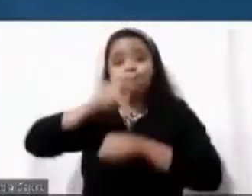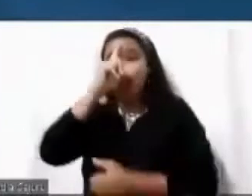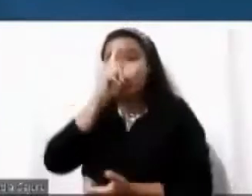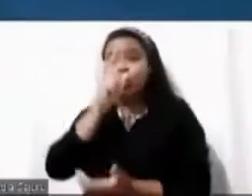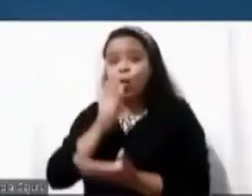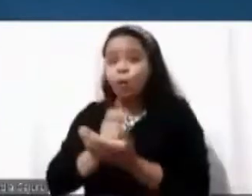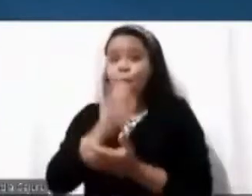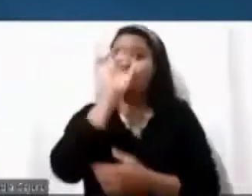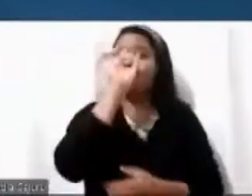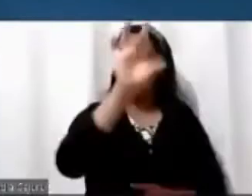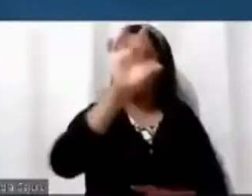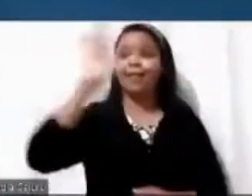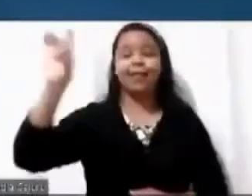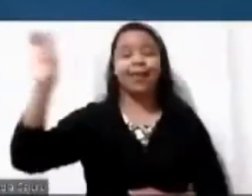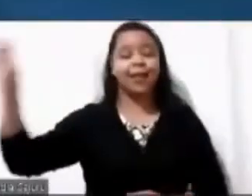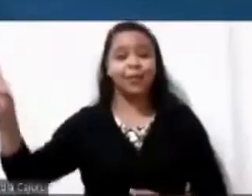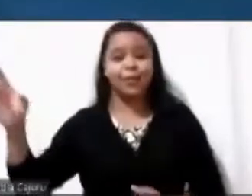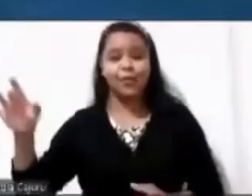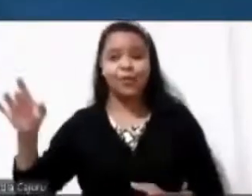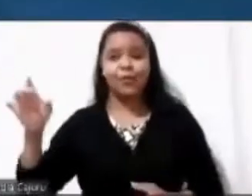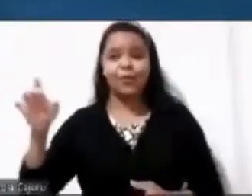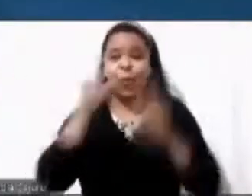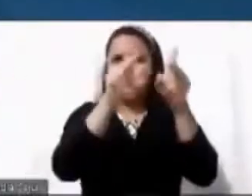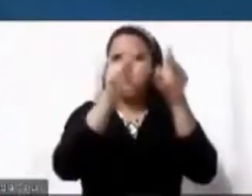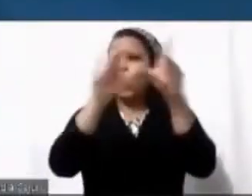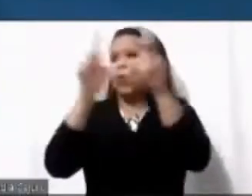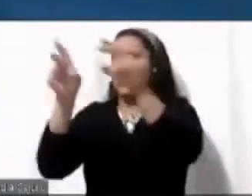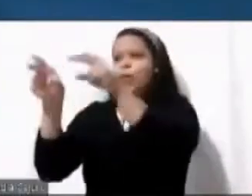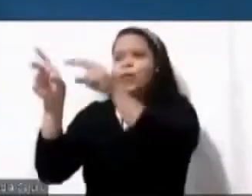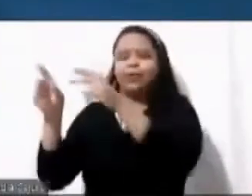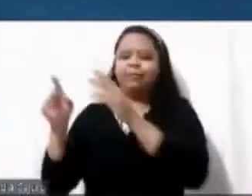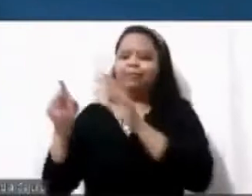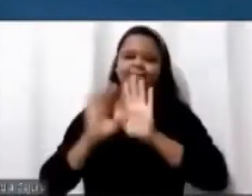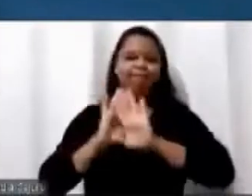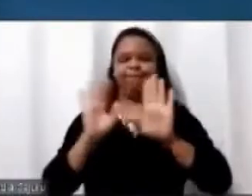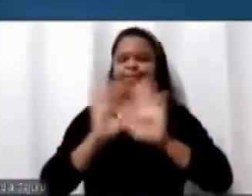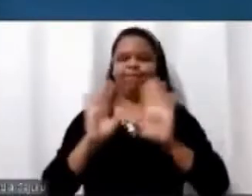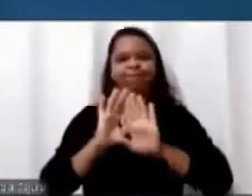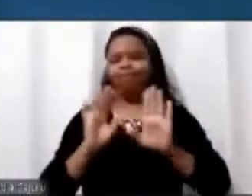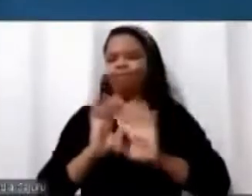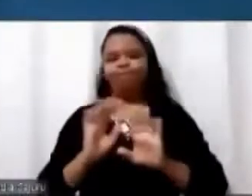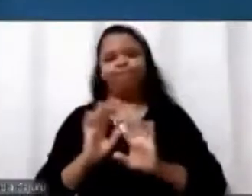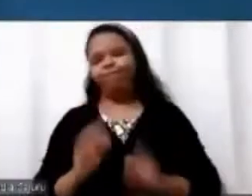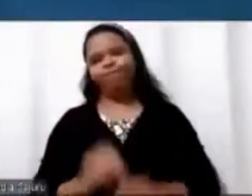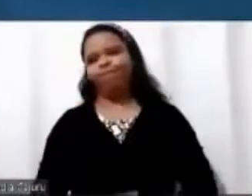daquele formulário não está de acordo com uma convicção, algo fundamental, fulcral ali, que aquilo não pode ser